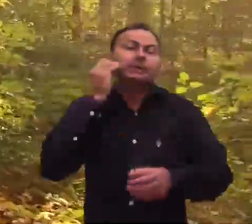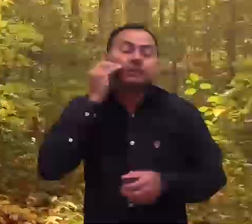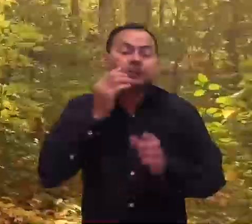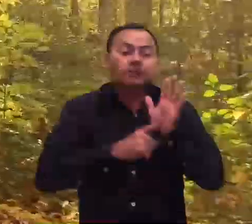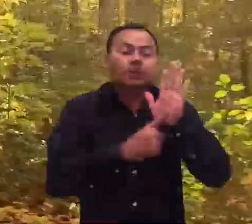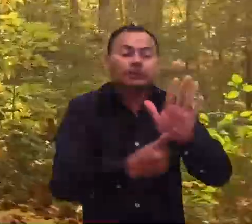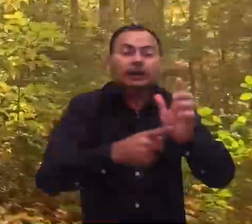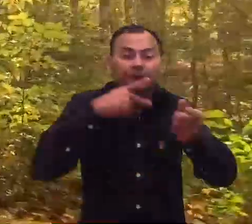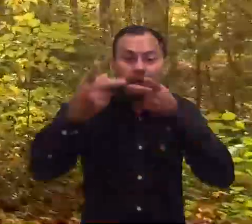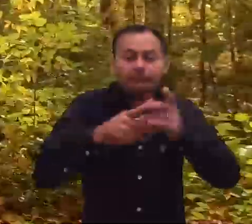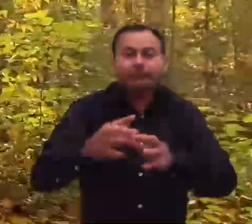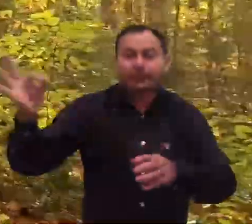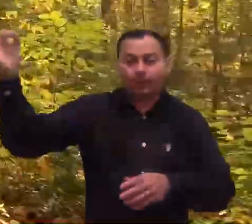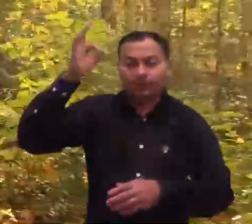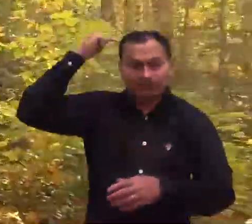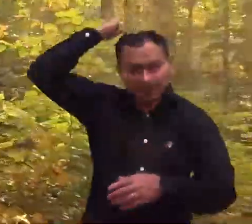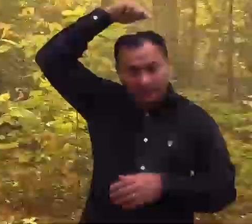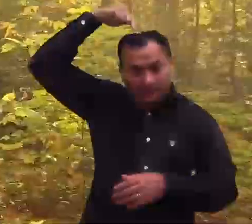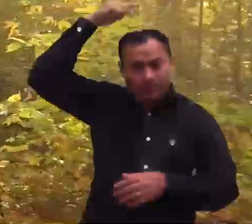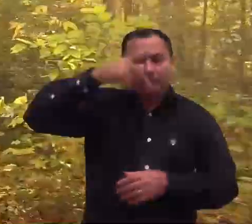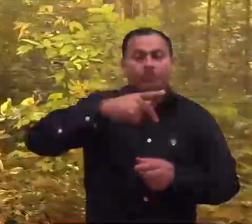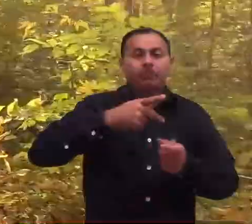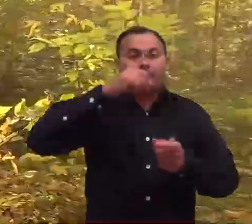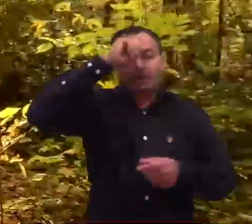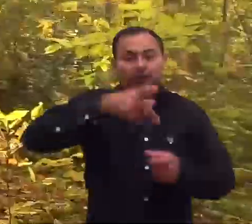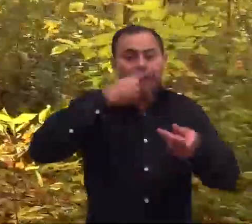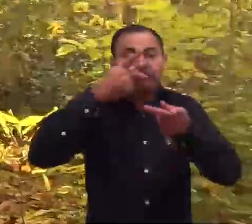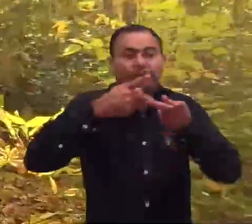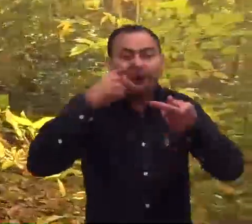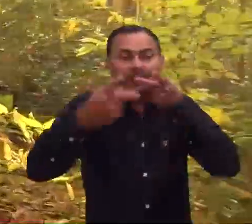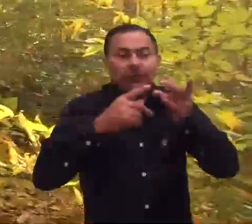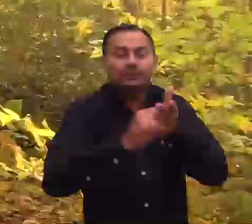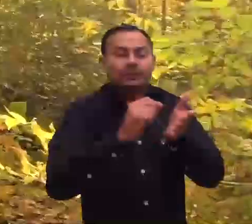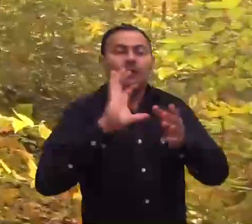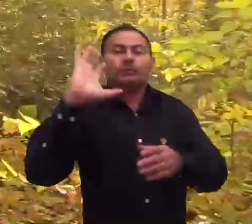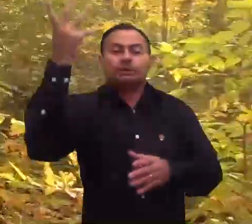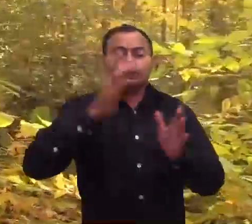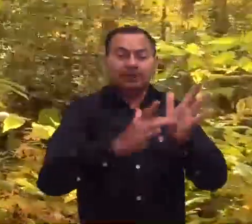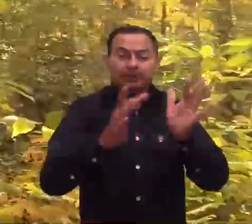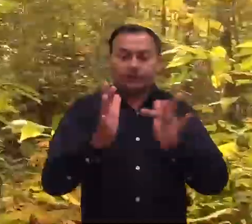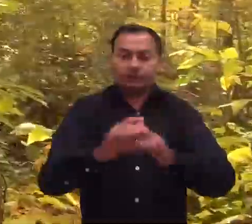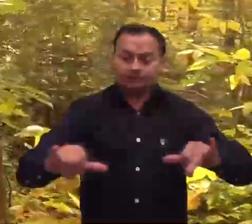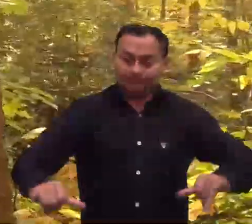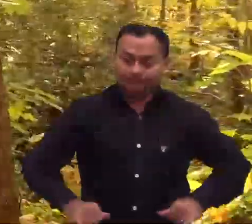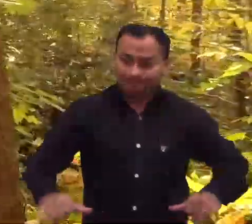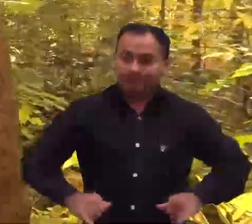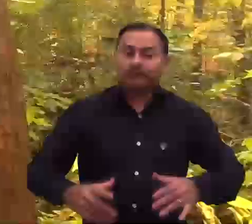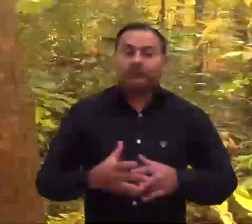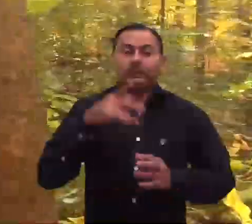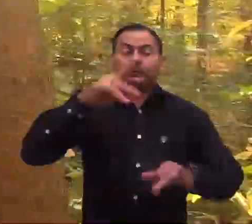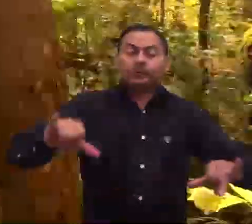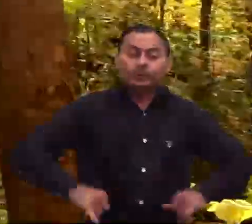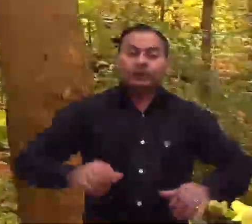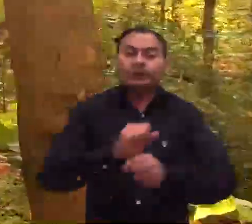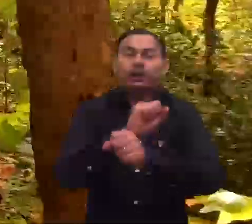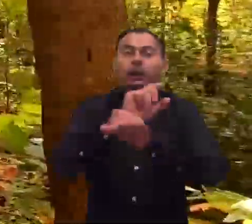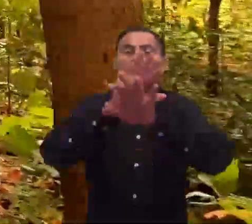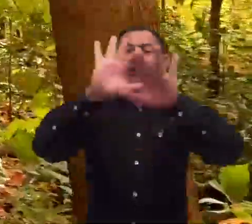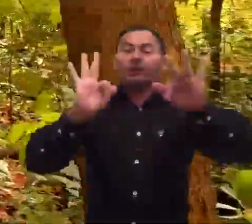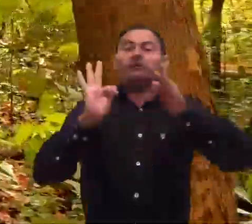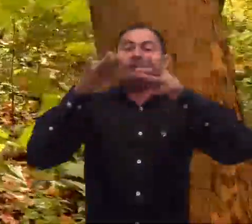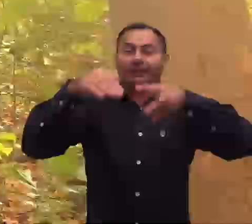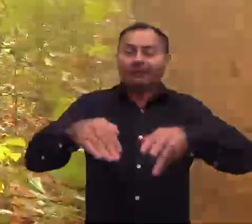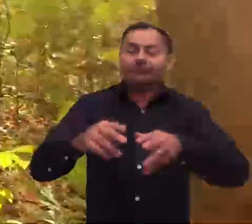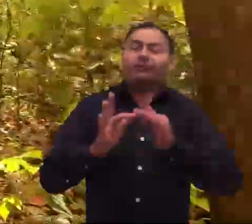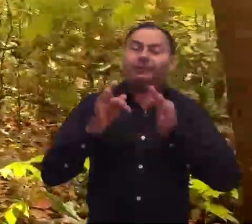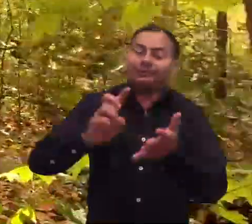estava tentando dizer. O Espírito Santo o mandou escrever sobre acontecimentos pelos quais Cristo passaria, o seu sofrimento e sua